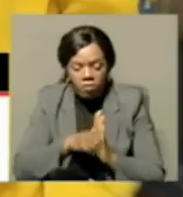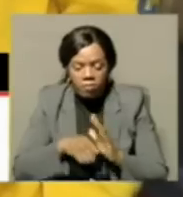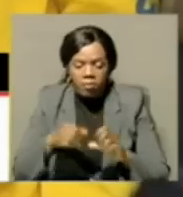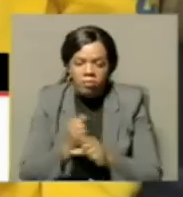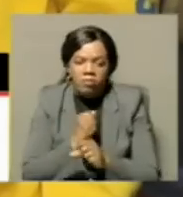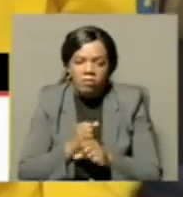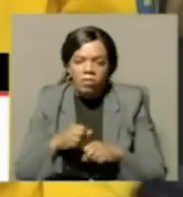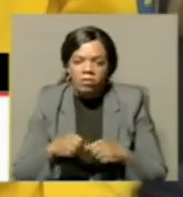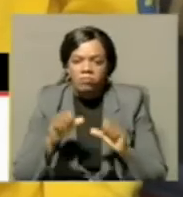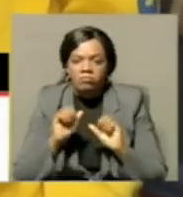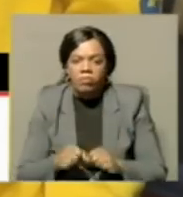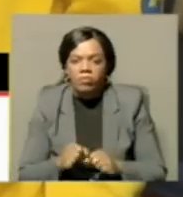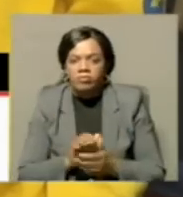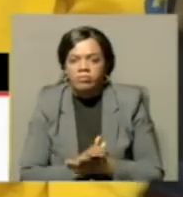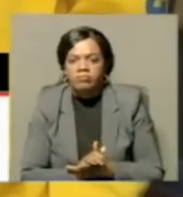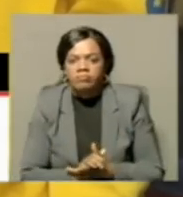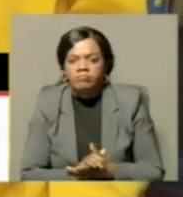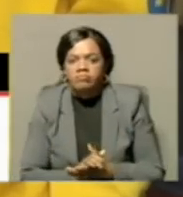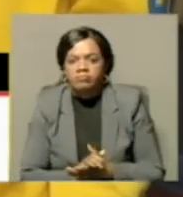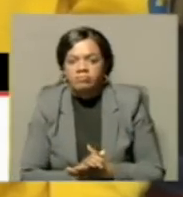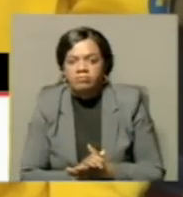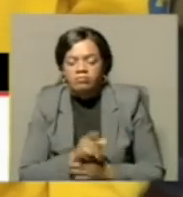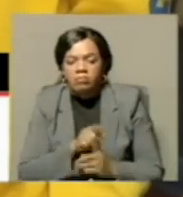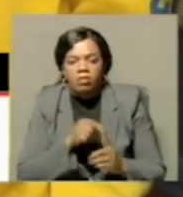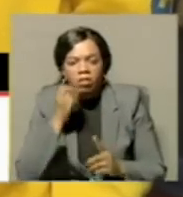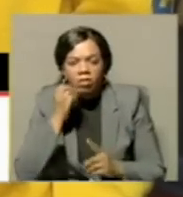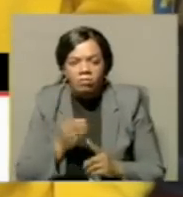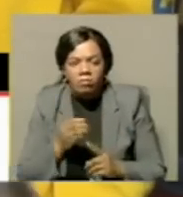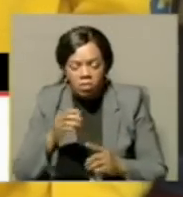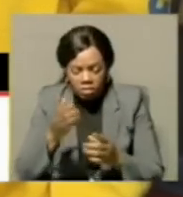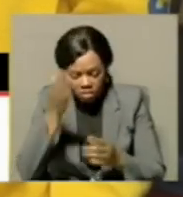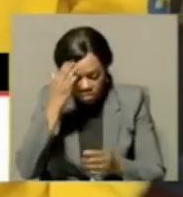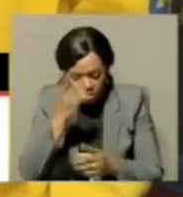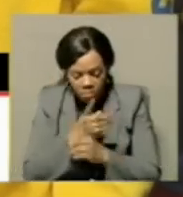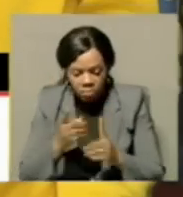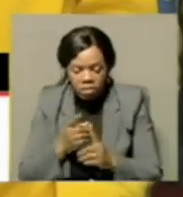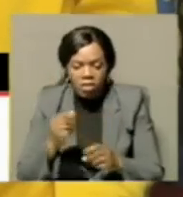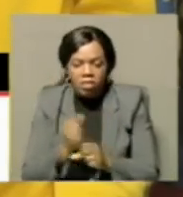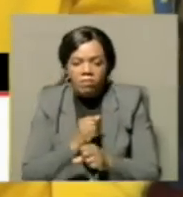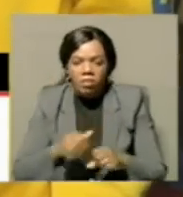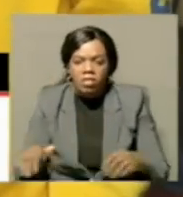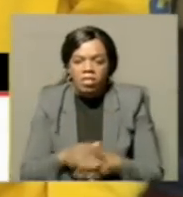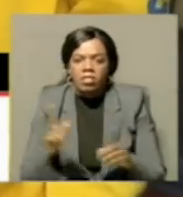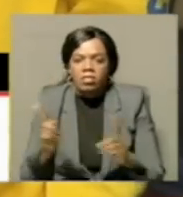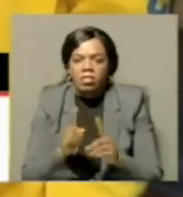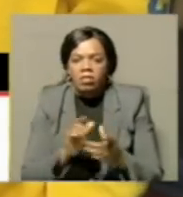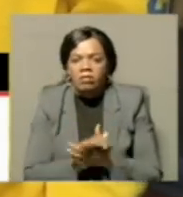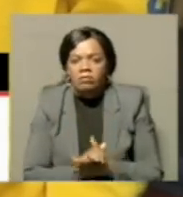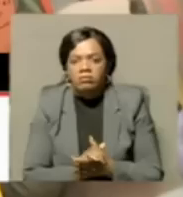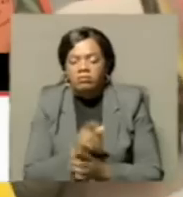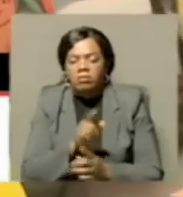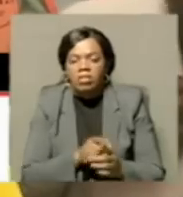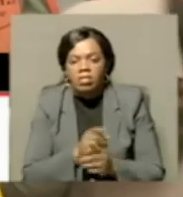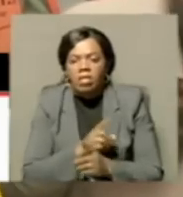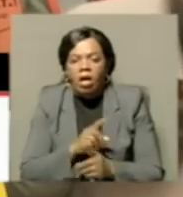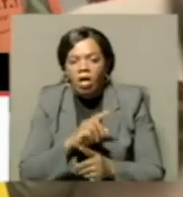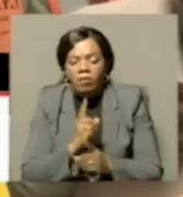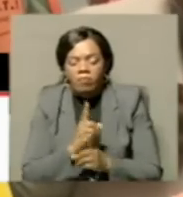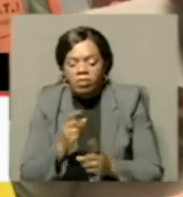nós queremos saber se por que, que não poderíamos trabalhar aqui, se nós somos por causa, somos por causa dos acidentes. Não, o acidente não vem só por causa de motoqueiro. O